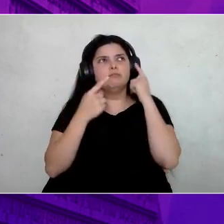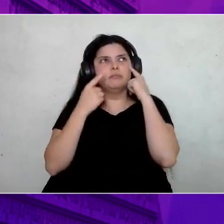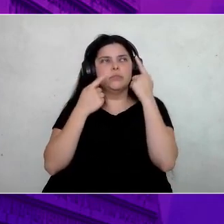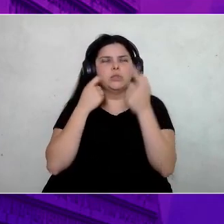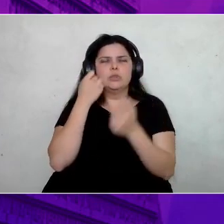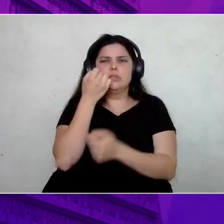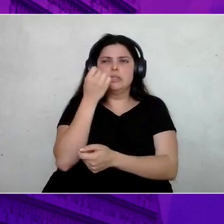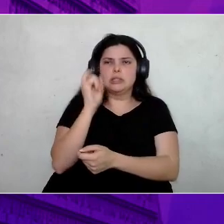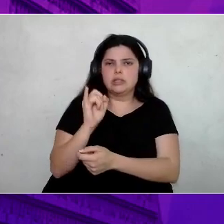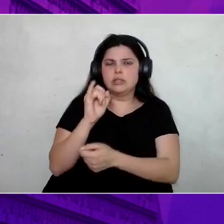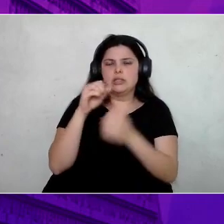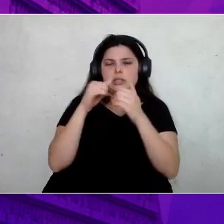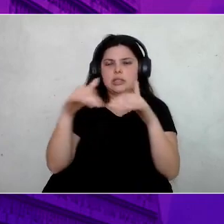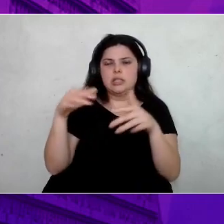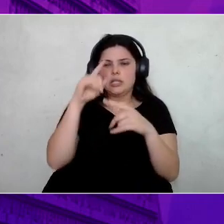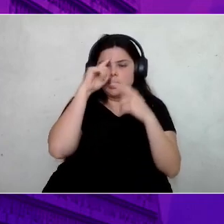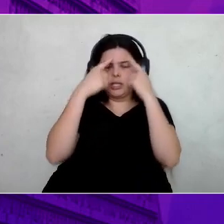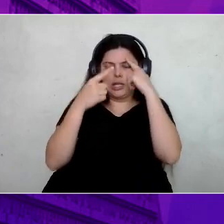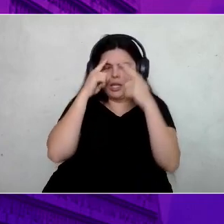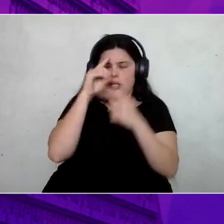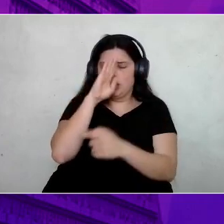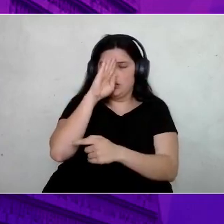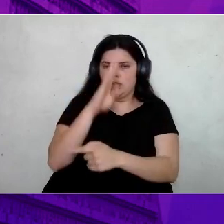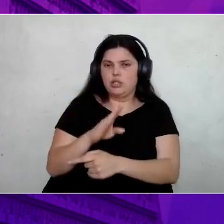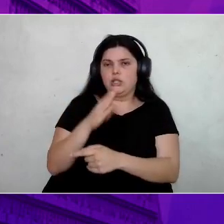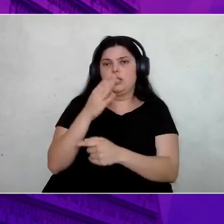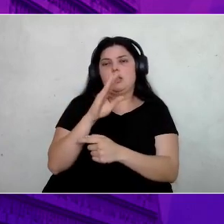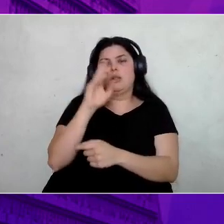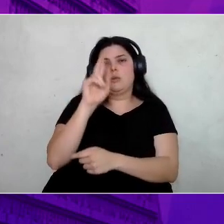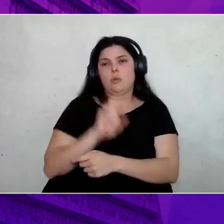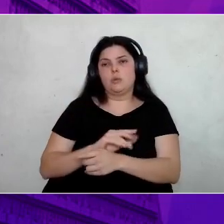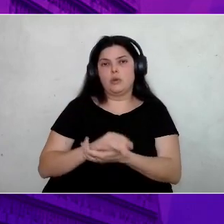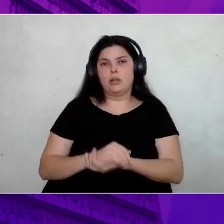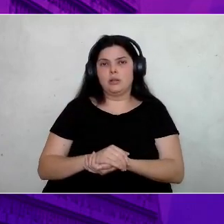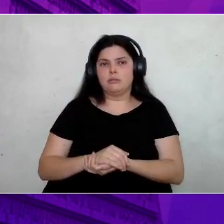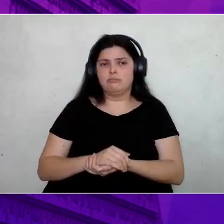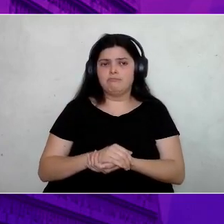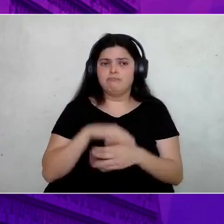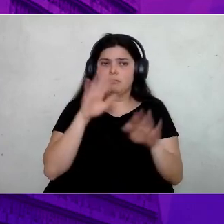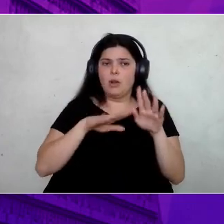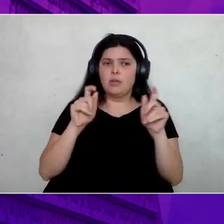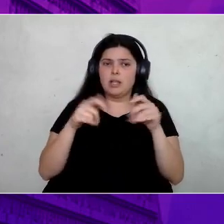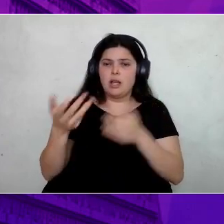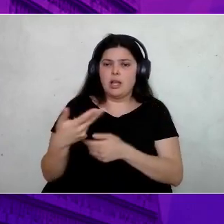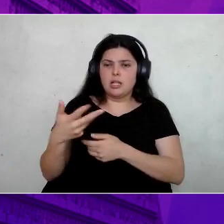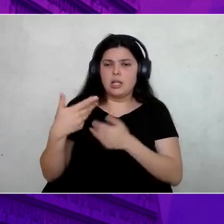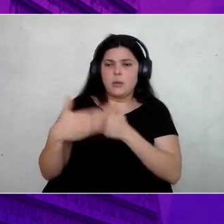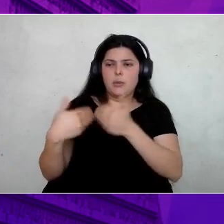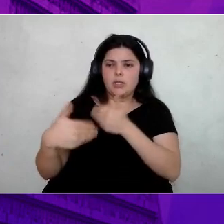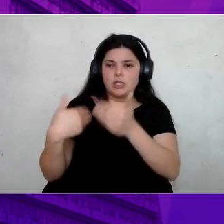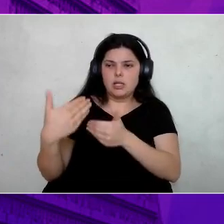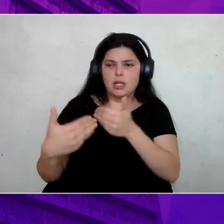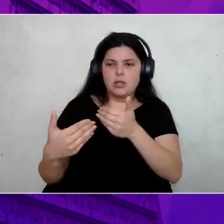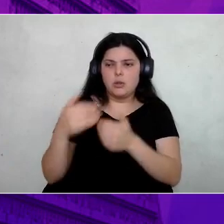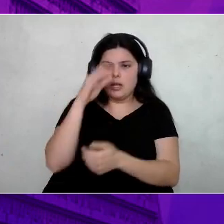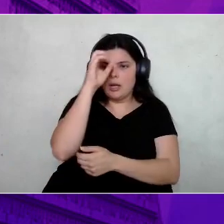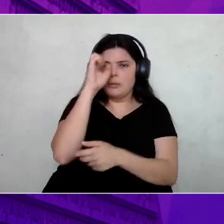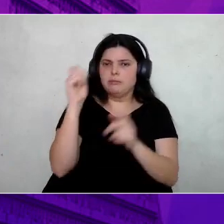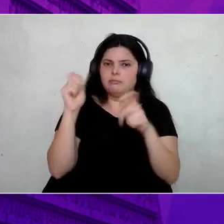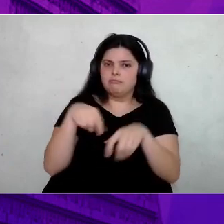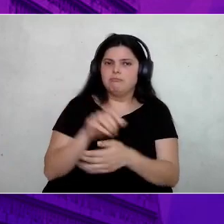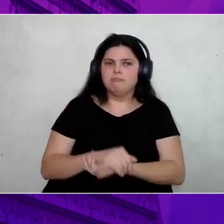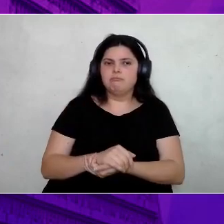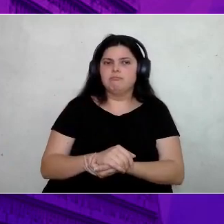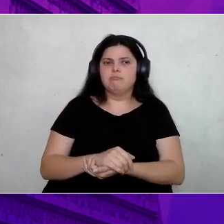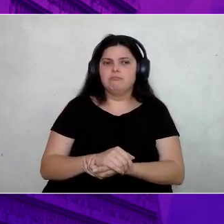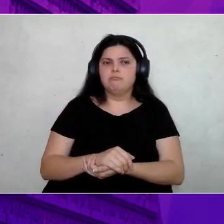essa ideia direto para os nossos usuários, talvez a gente acelere esse processo de aprendizagem. Talvez a gente